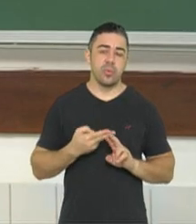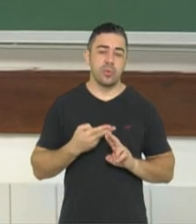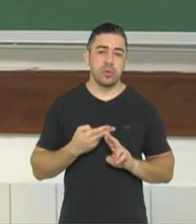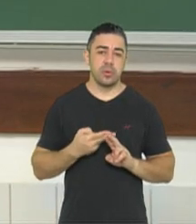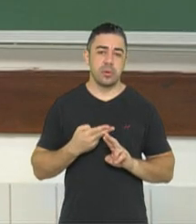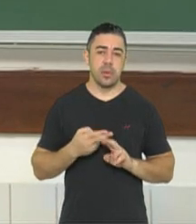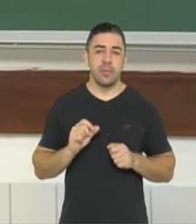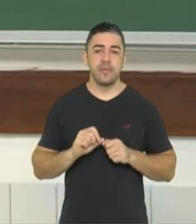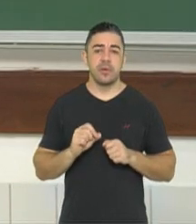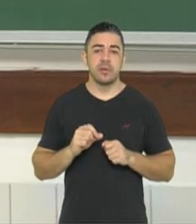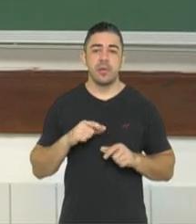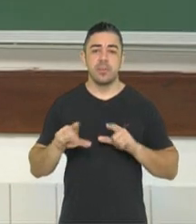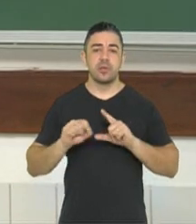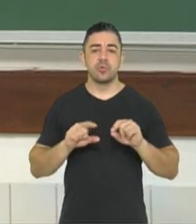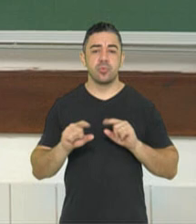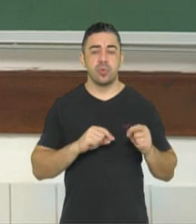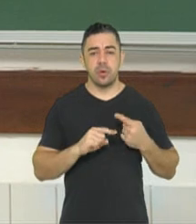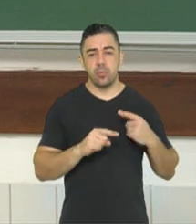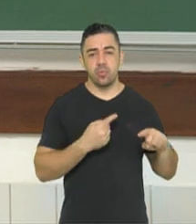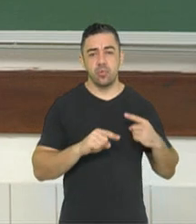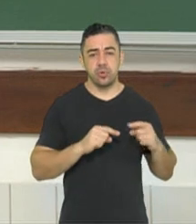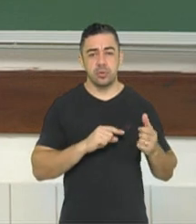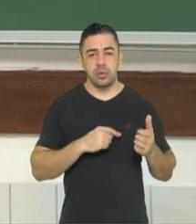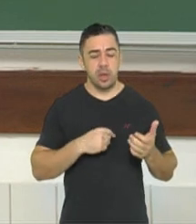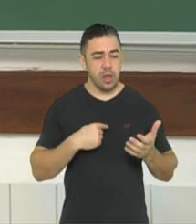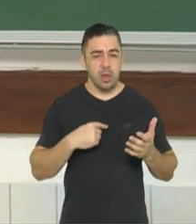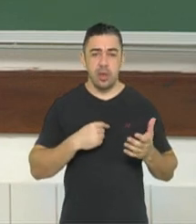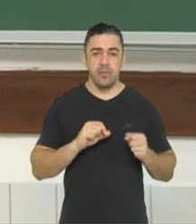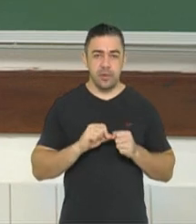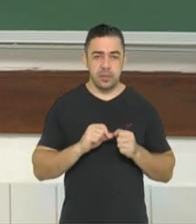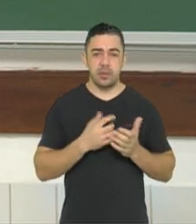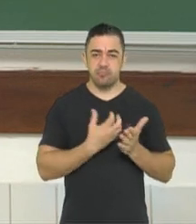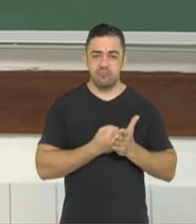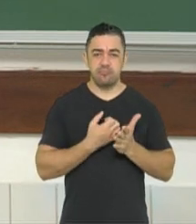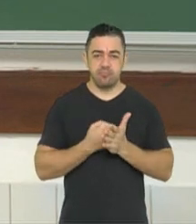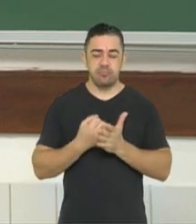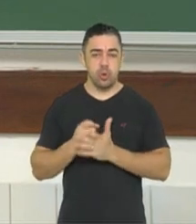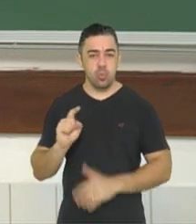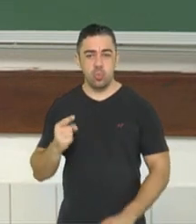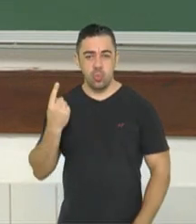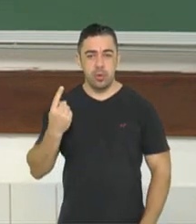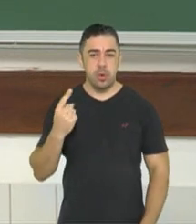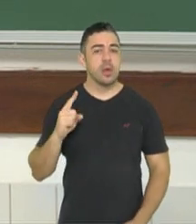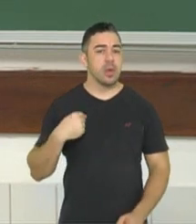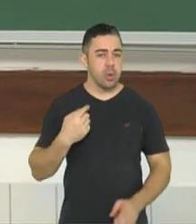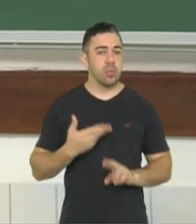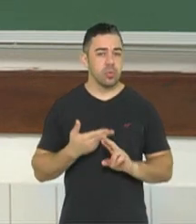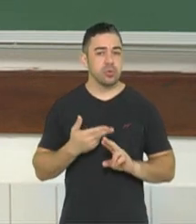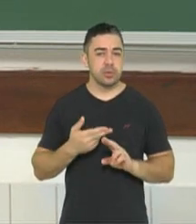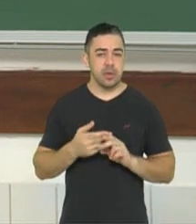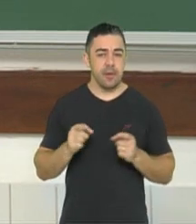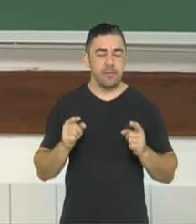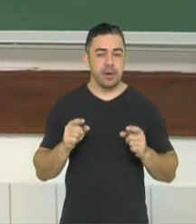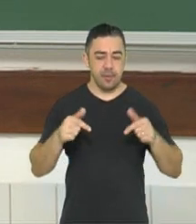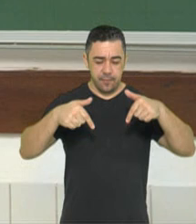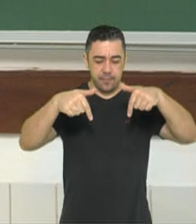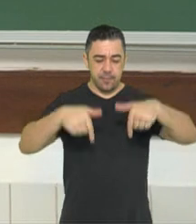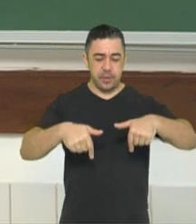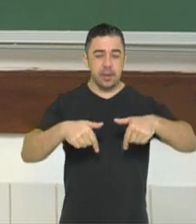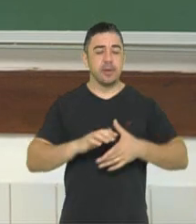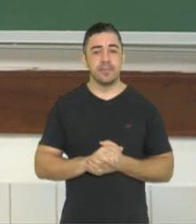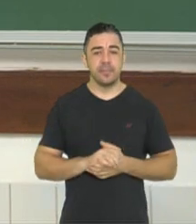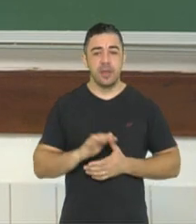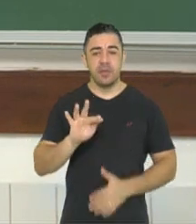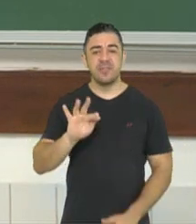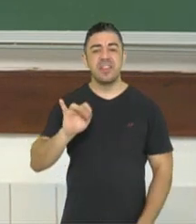minhas playlists, juntar várias músicas num lugar só. Eu usava fita para fazer isso. Só que eu tinha que